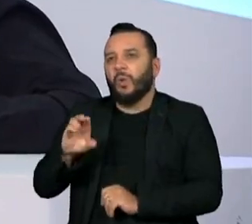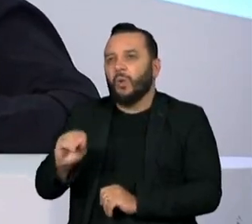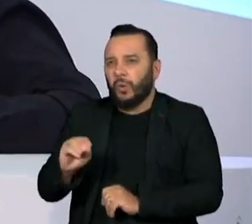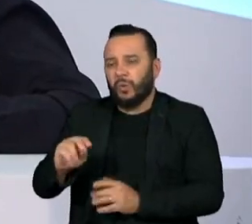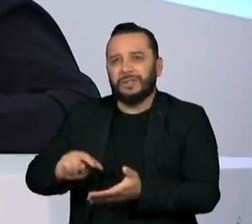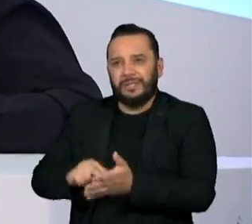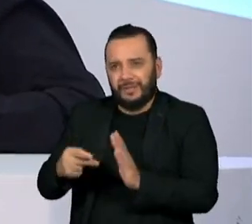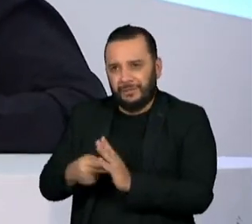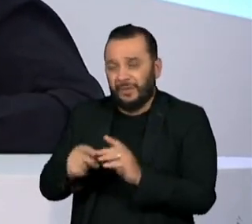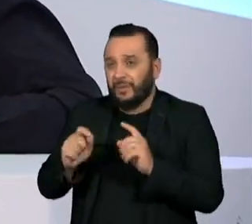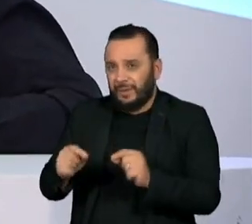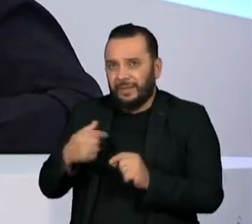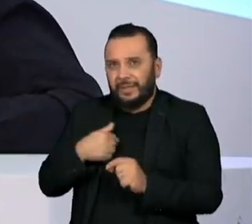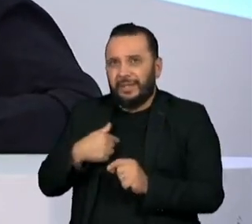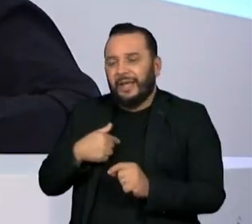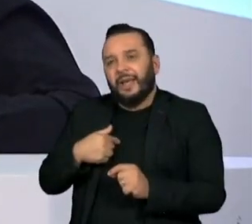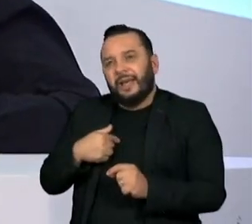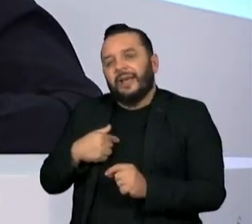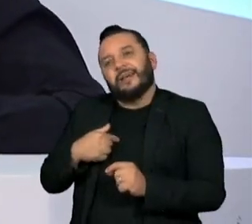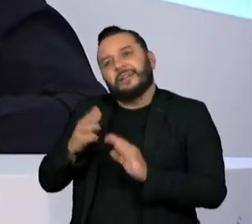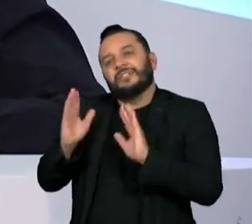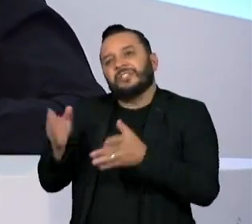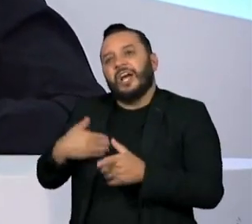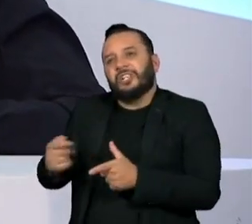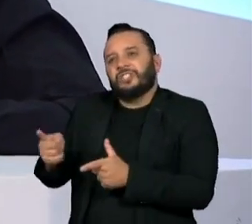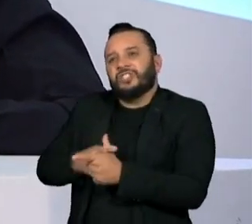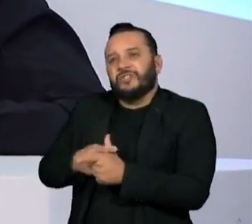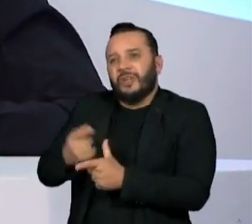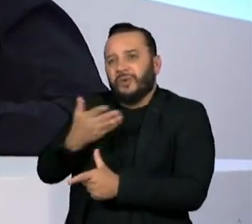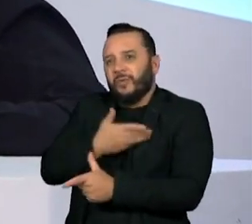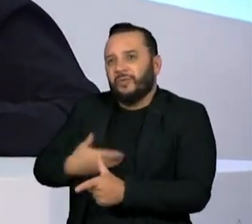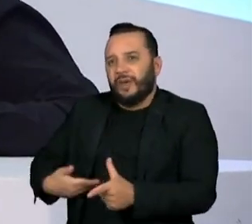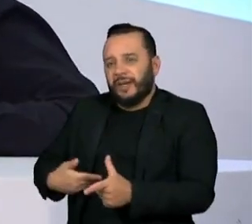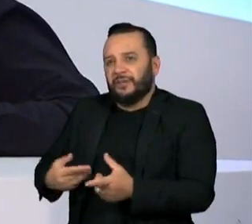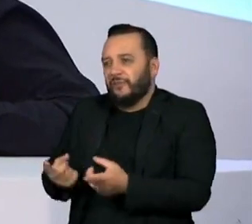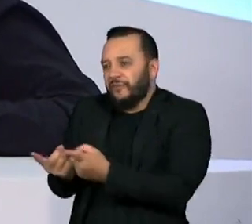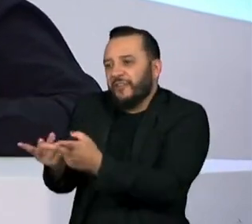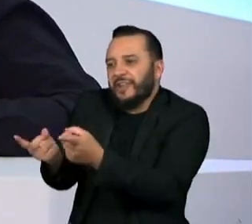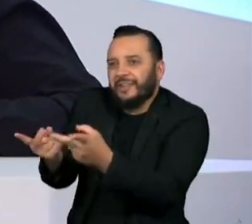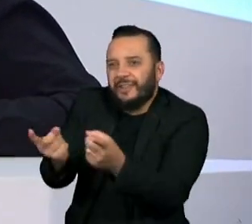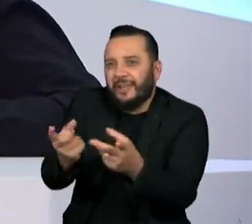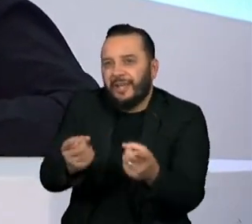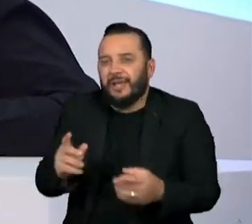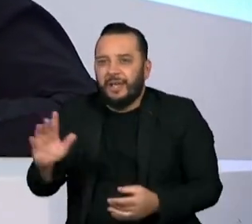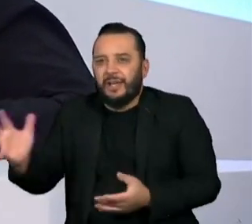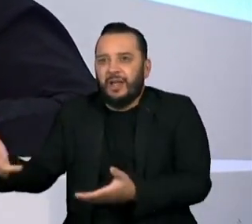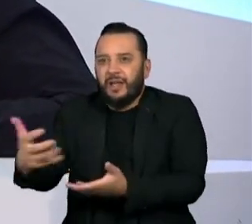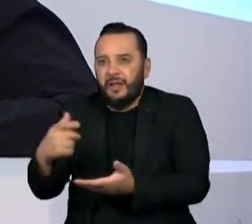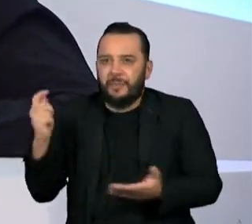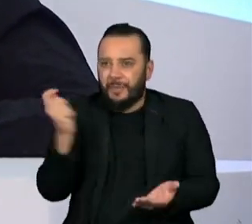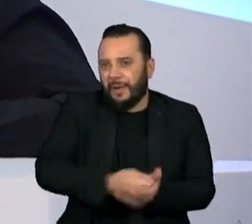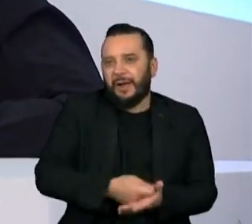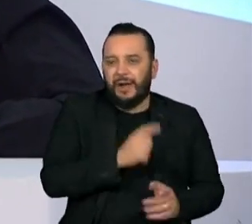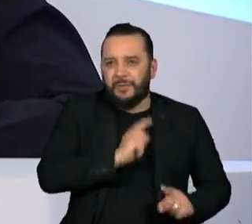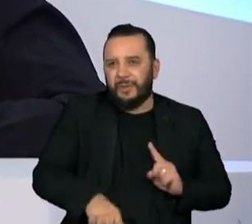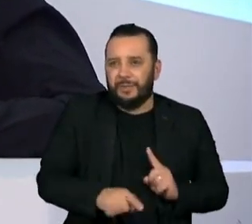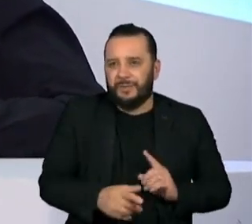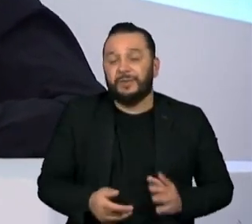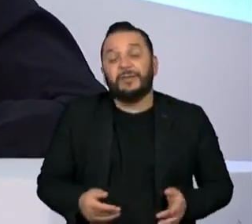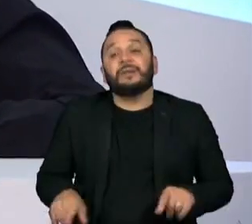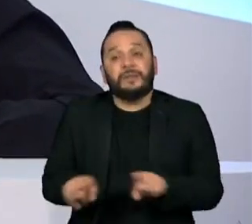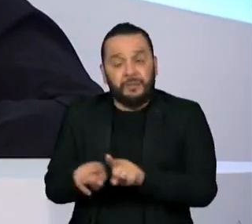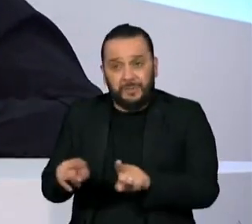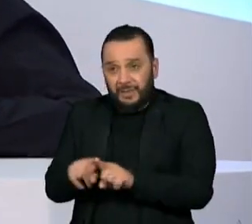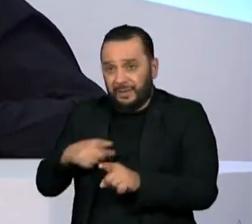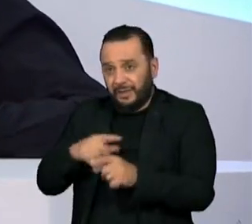emite títulos para pagar a despesa corrente e temos ainda um resultado primário mais uma regra